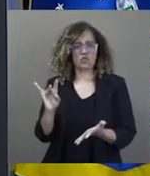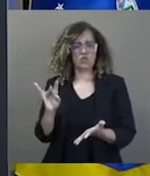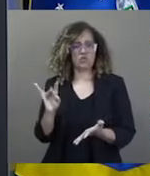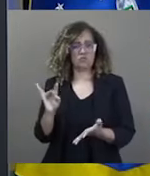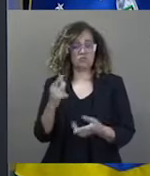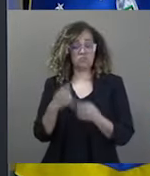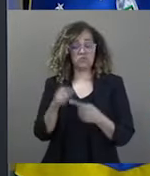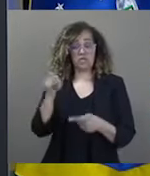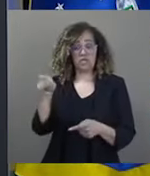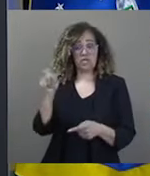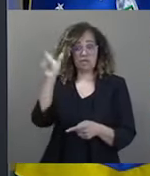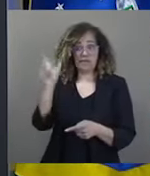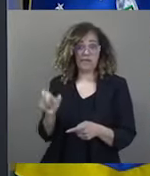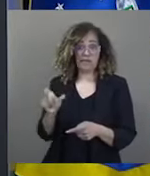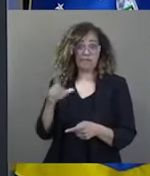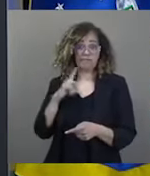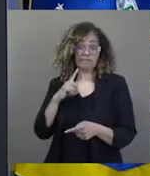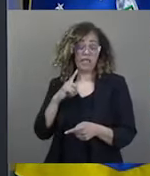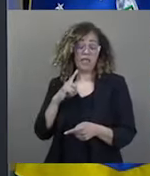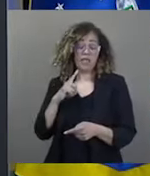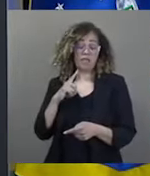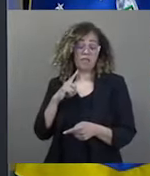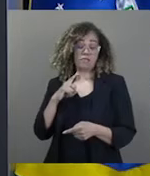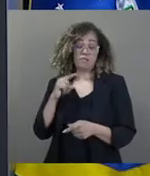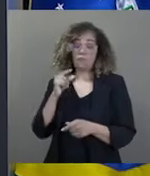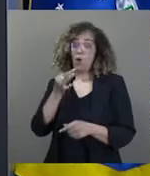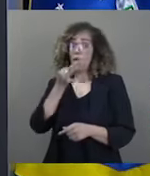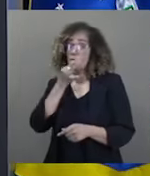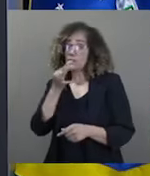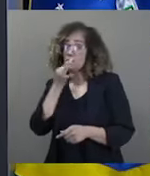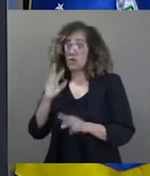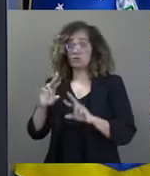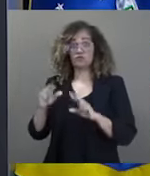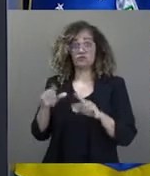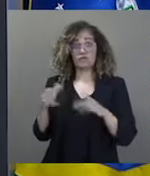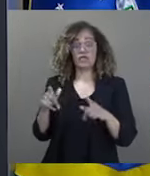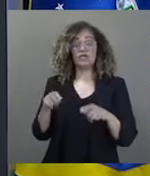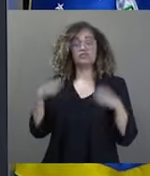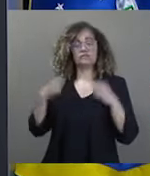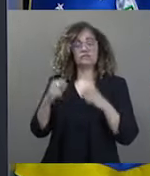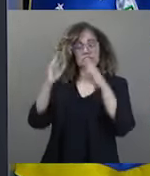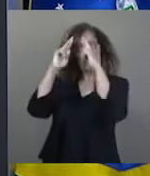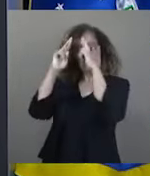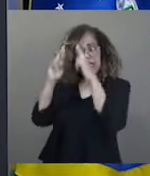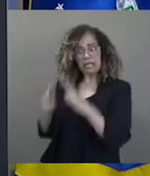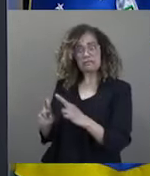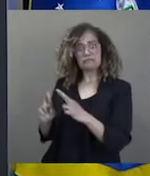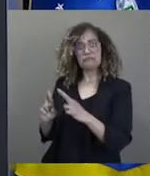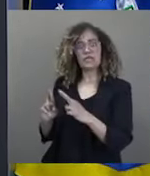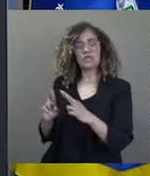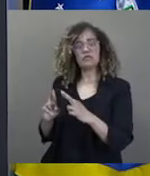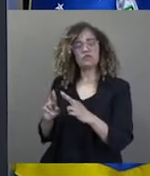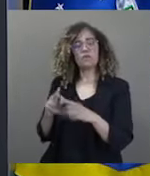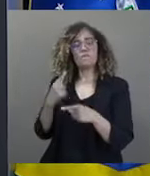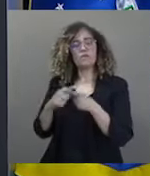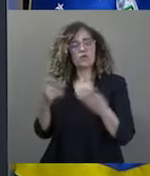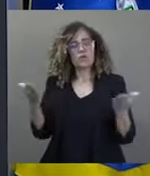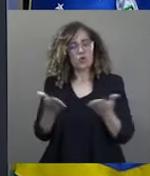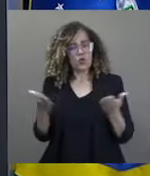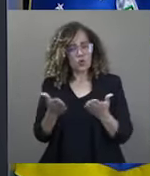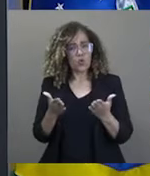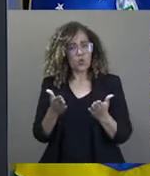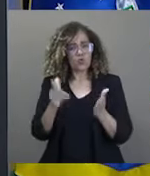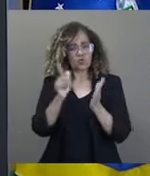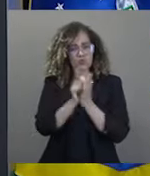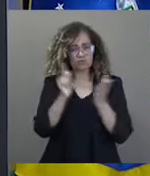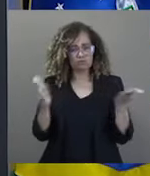ideologicamente precisam se respeitar como assinala editorial publicado hoje no jornal Folha de